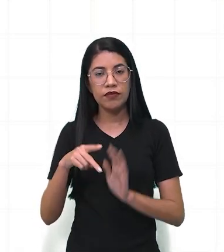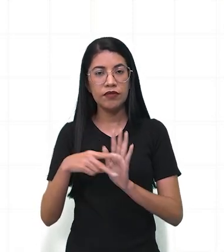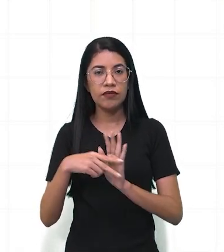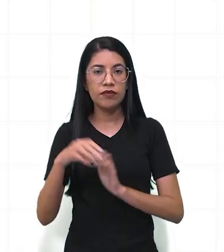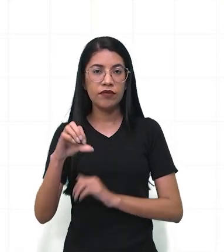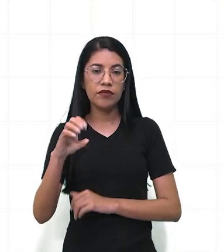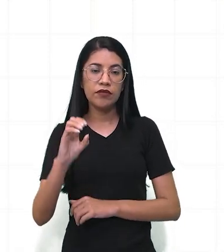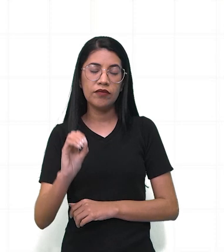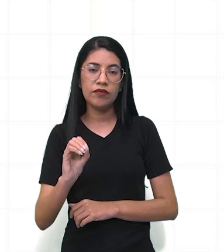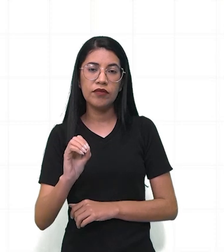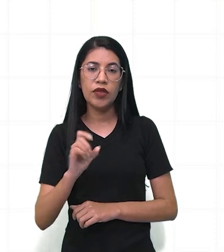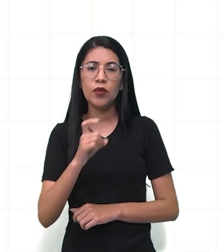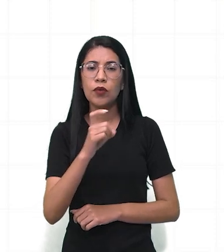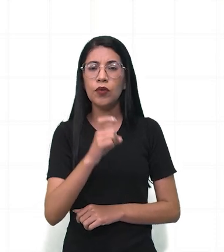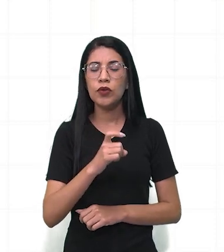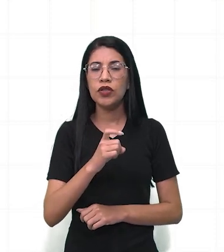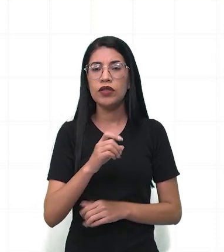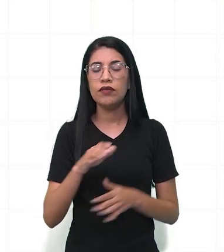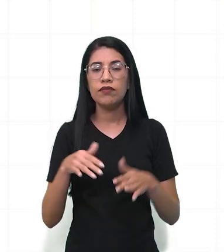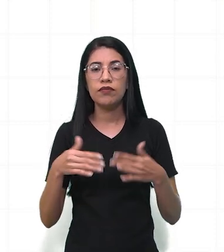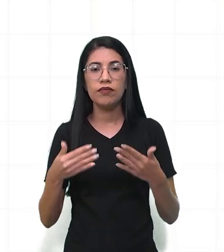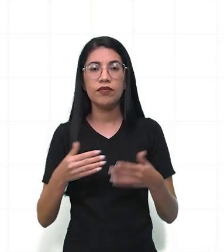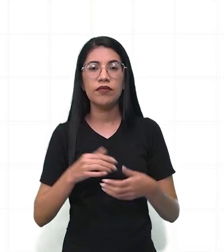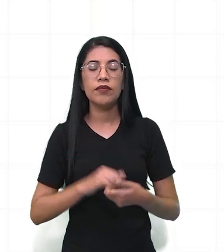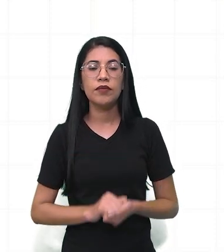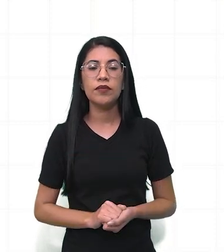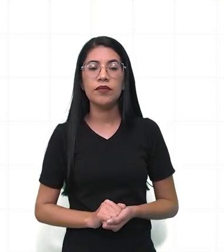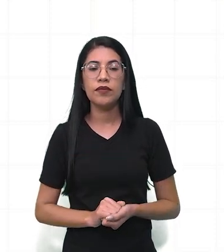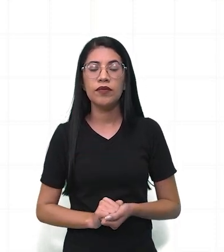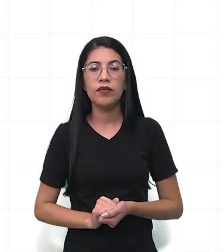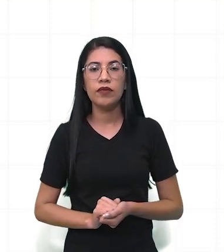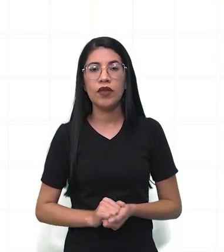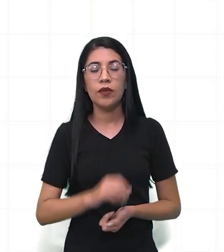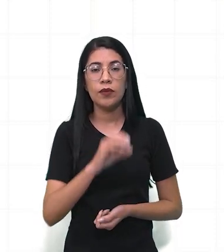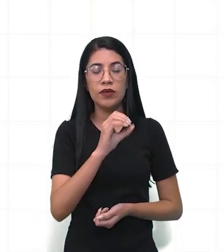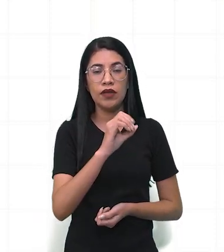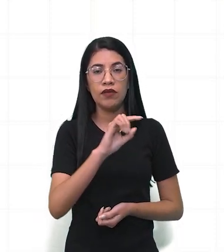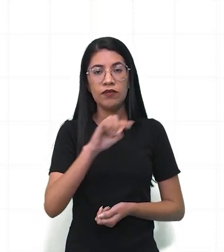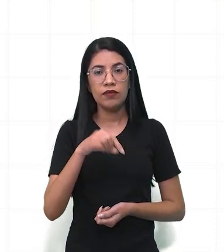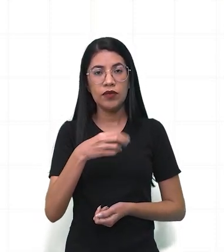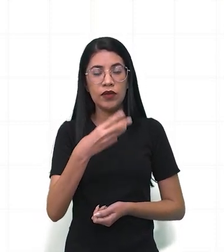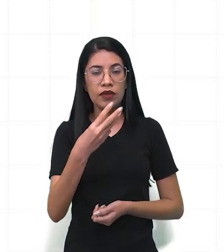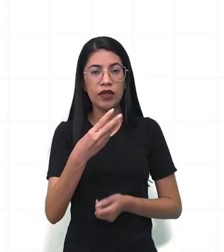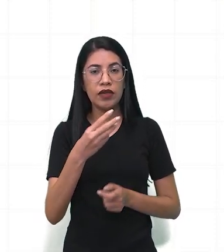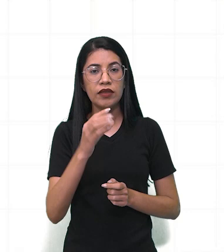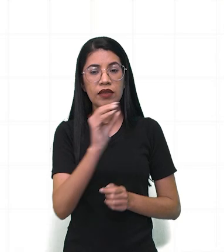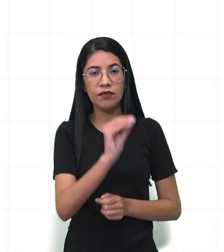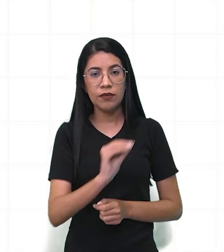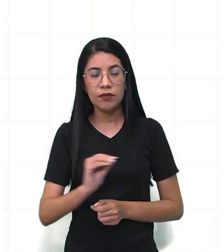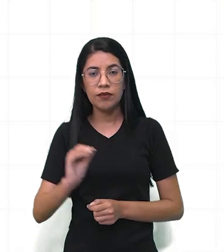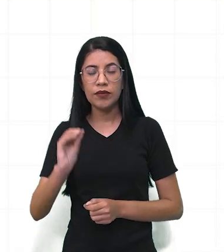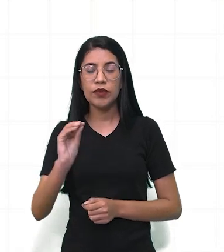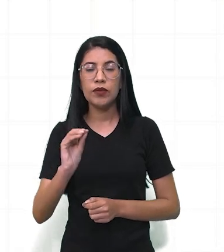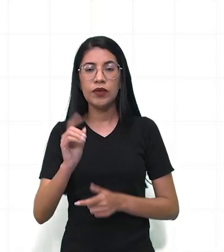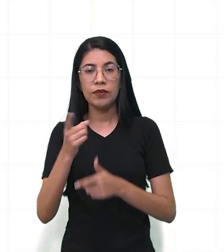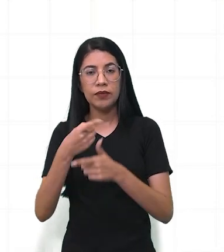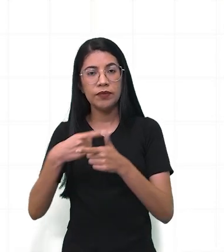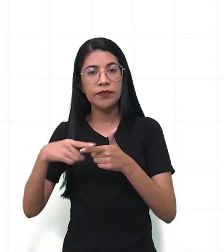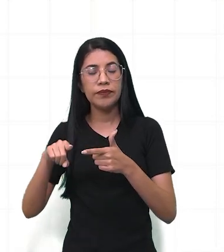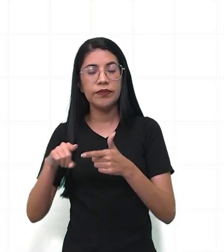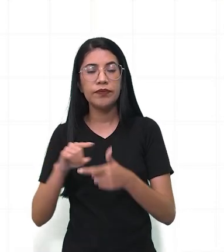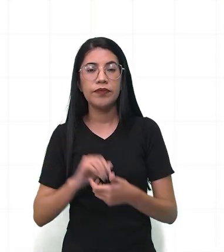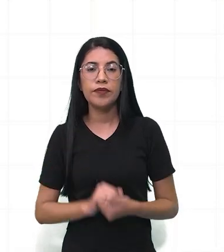que eu faço? O 0,3 que está multiplicando, ele passa para lá dividindo. Então, vai ficar